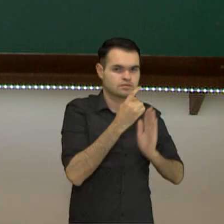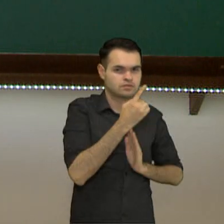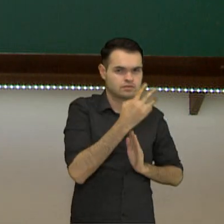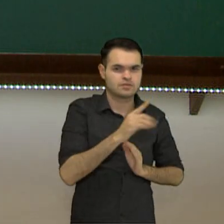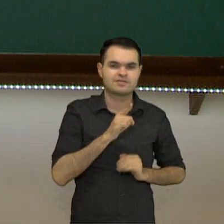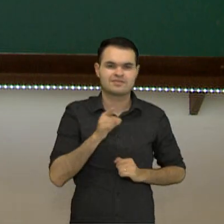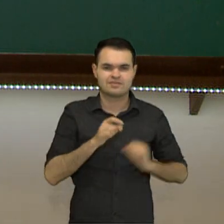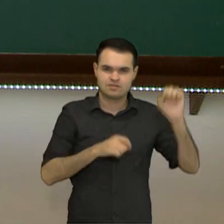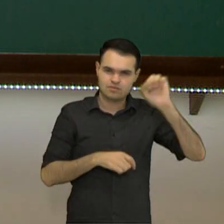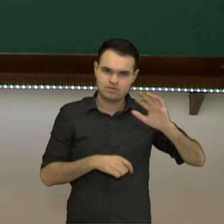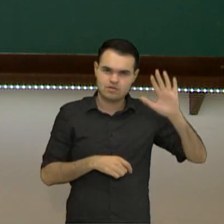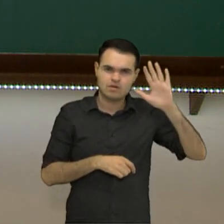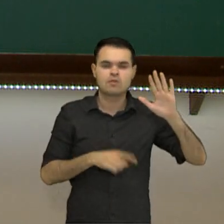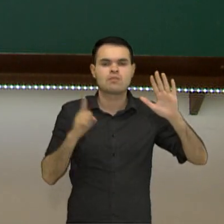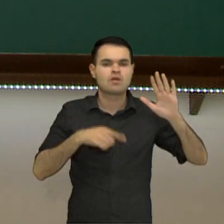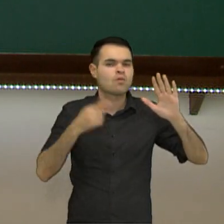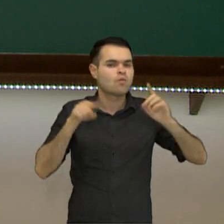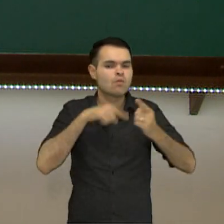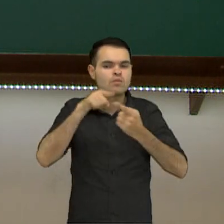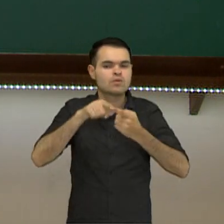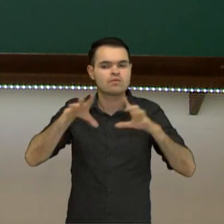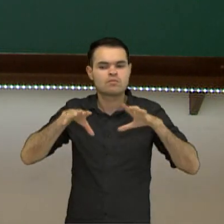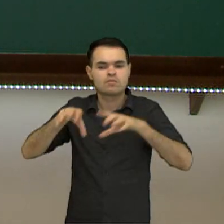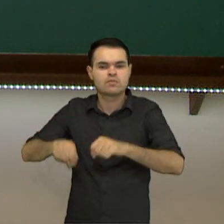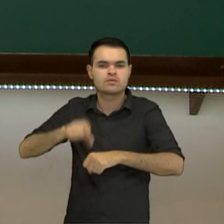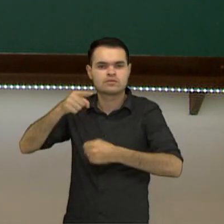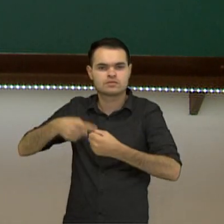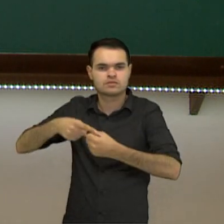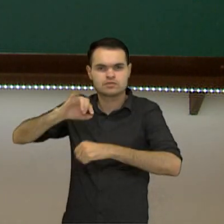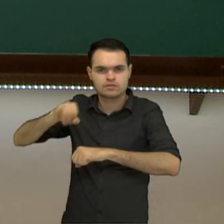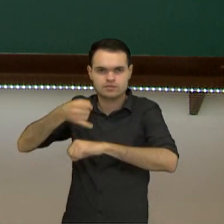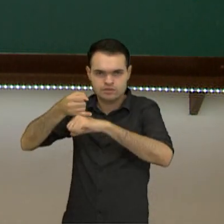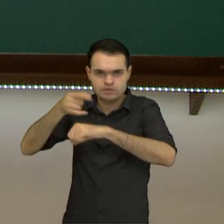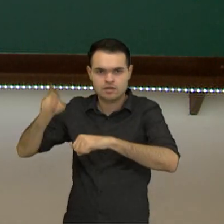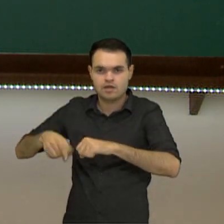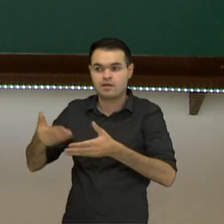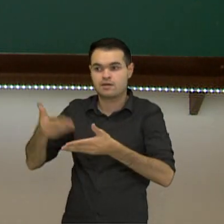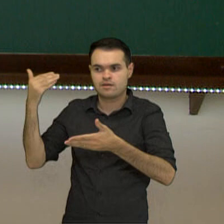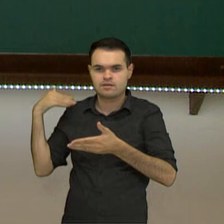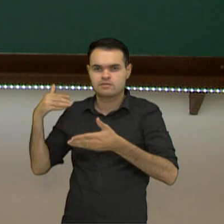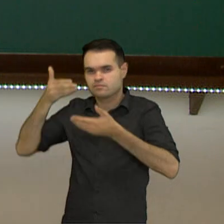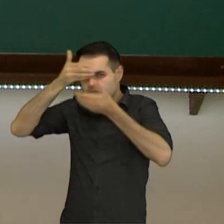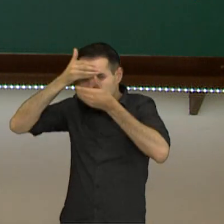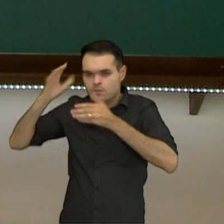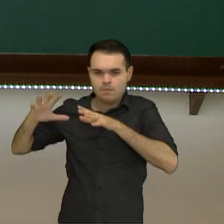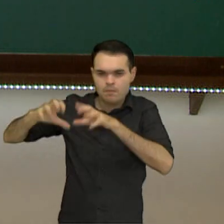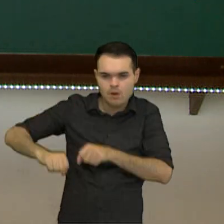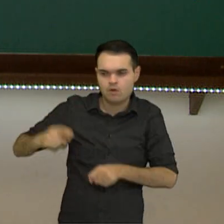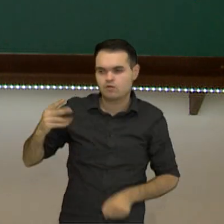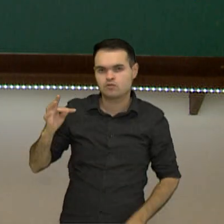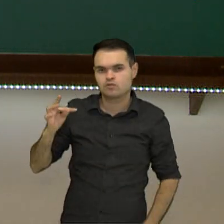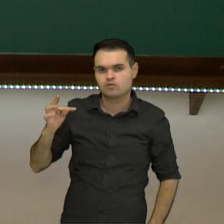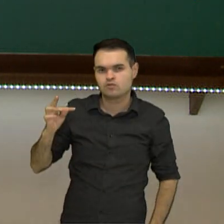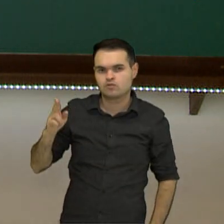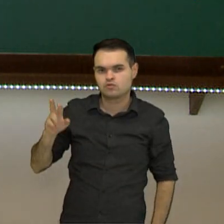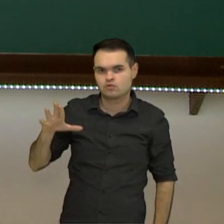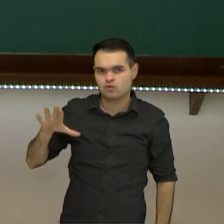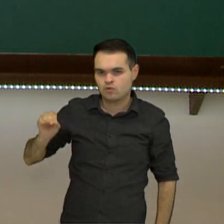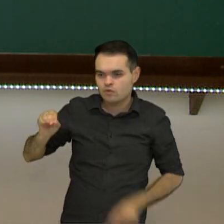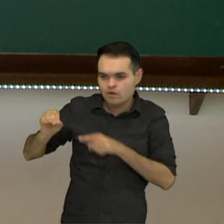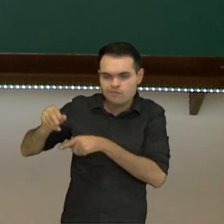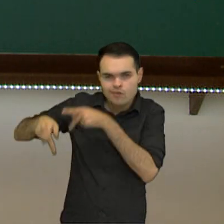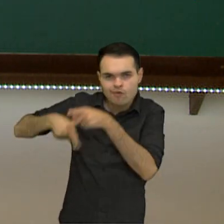o objetivo de reconquistar a cidade de Jerusalém, que estava sob o domínio dos turcos muçulmanos e que